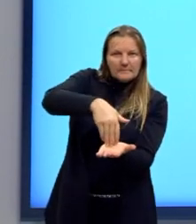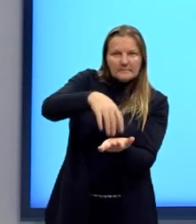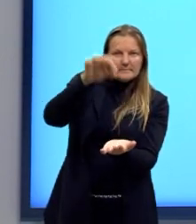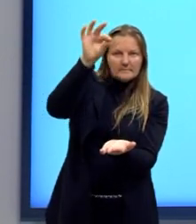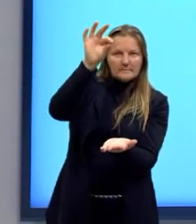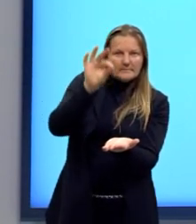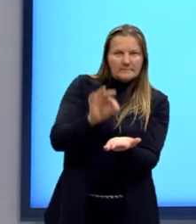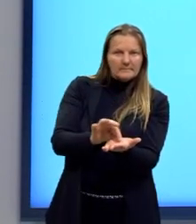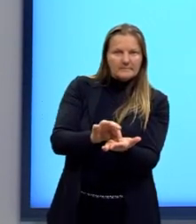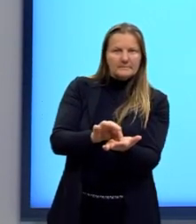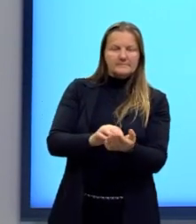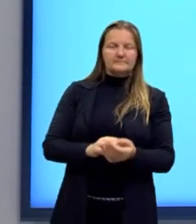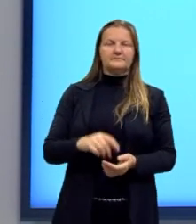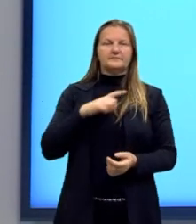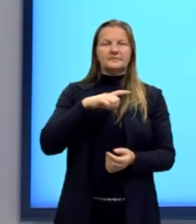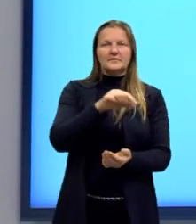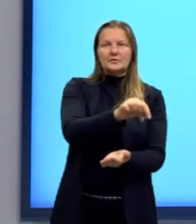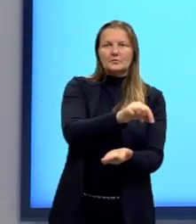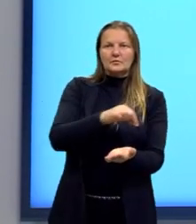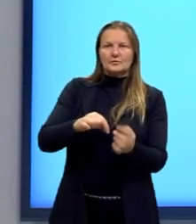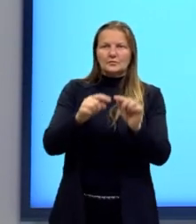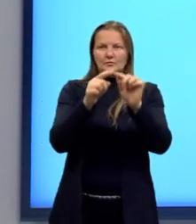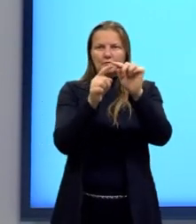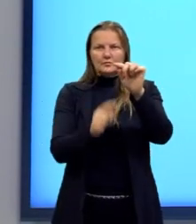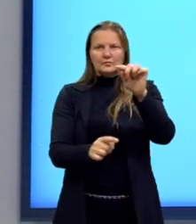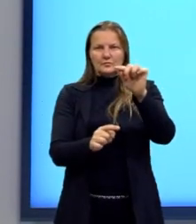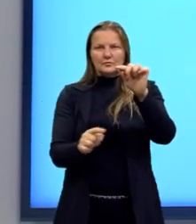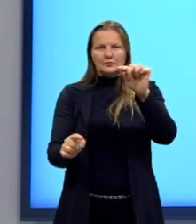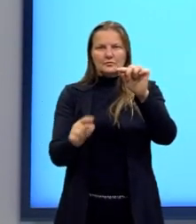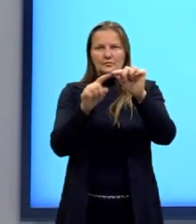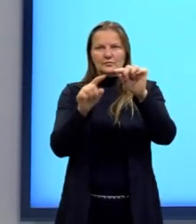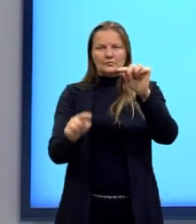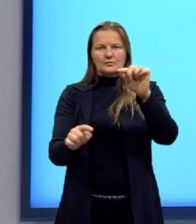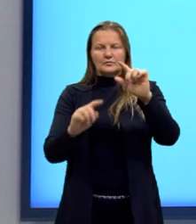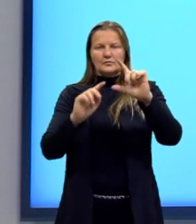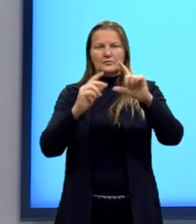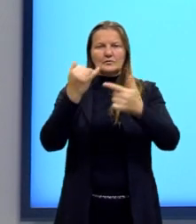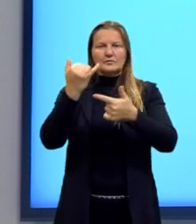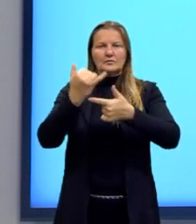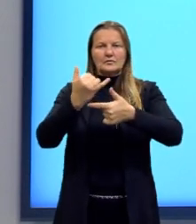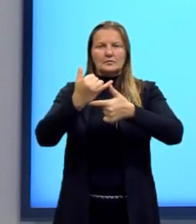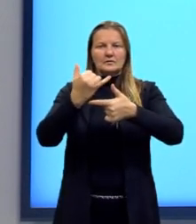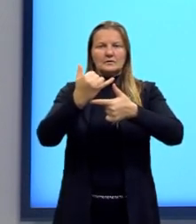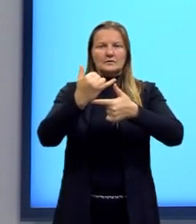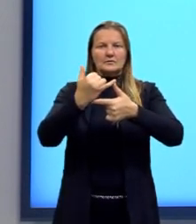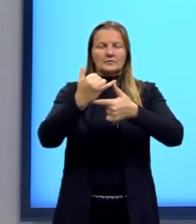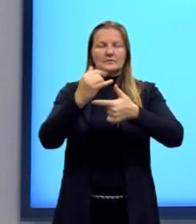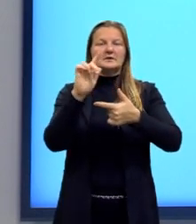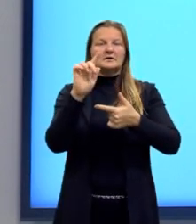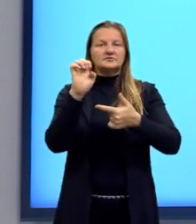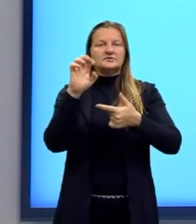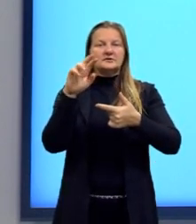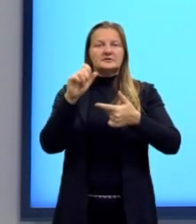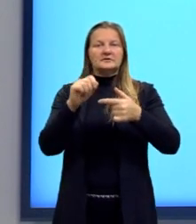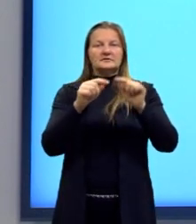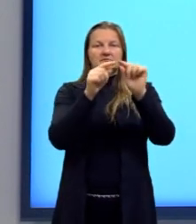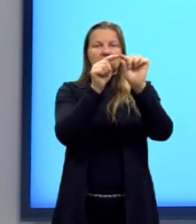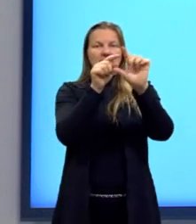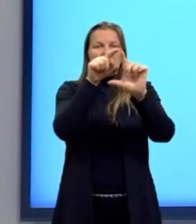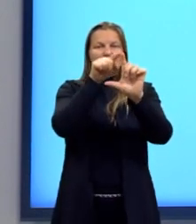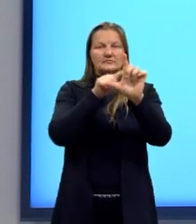então aqui nós teremos um triângulo retângulo a hipotenusa seria a geratriz e os catetos